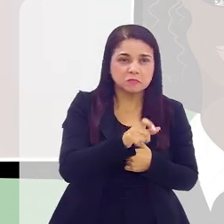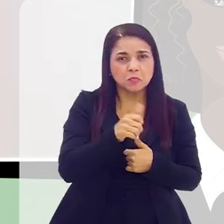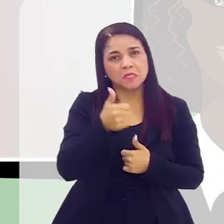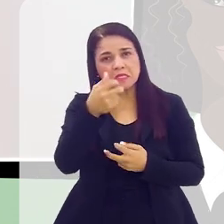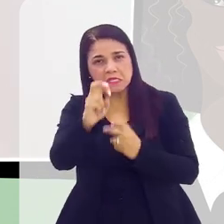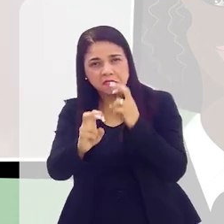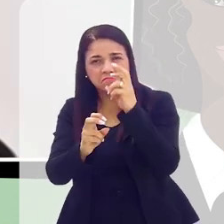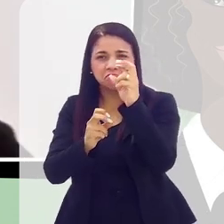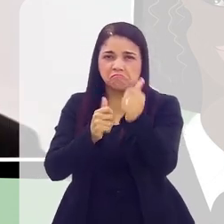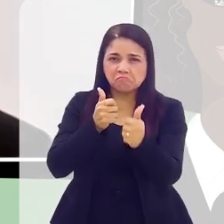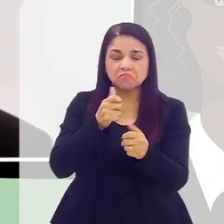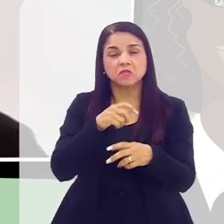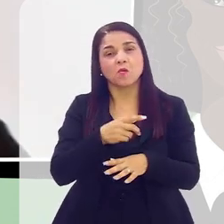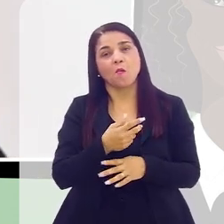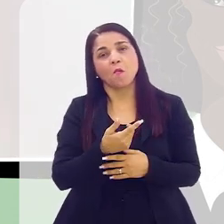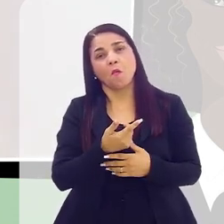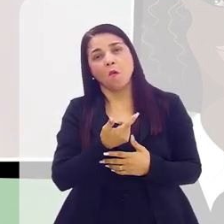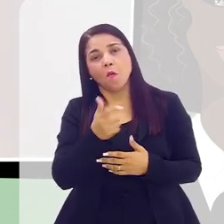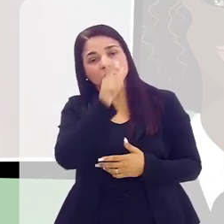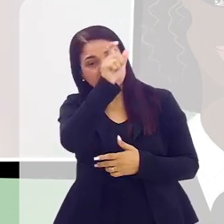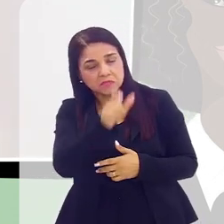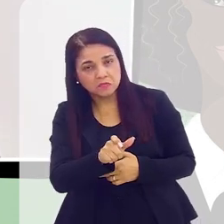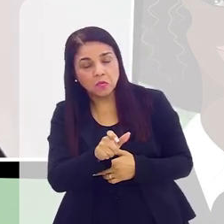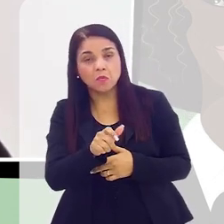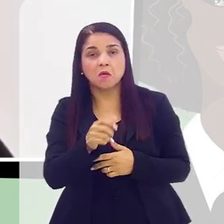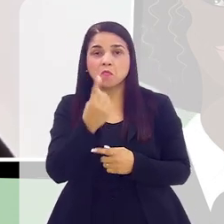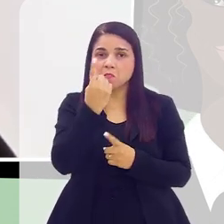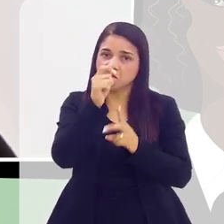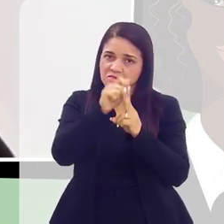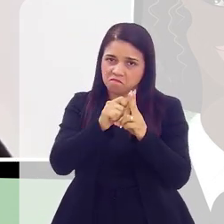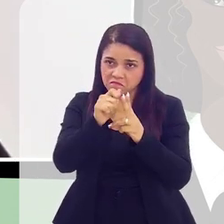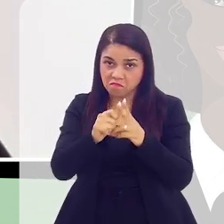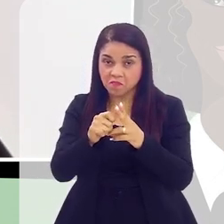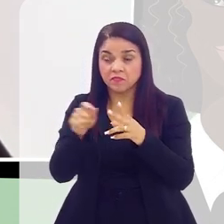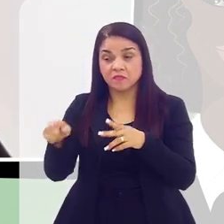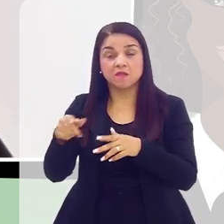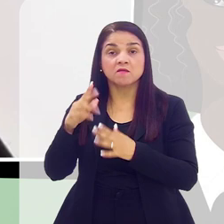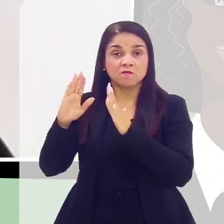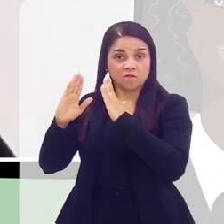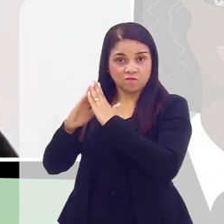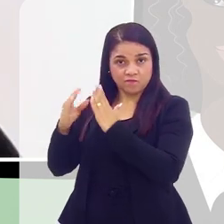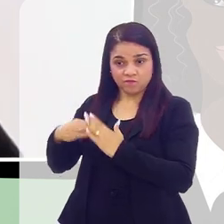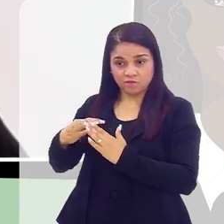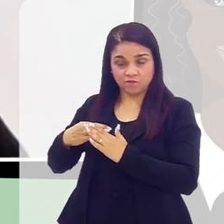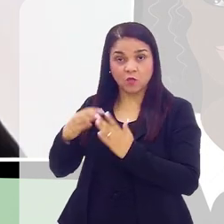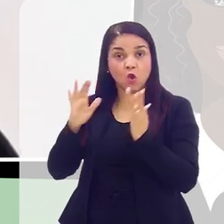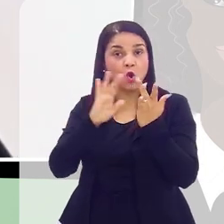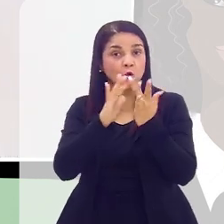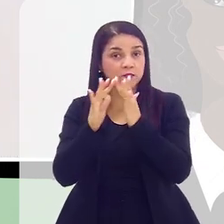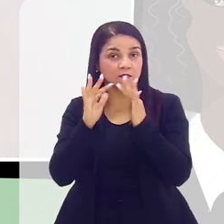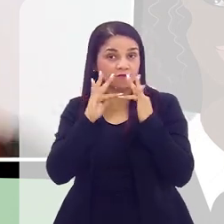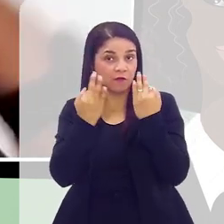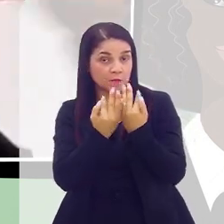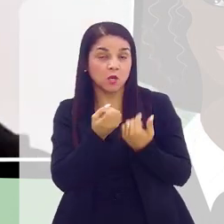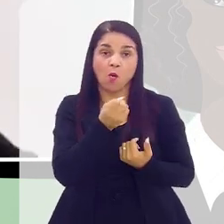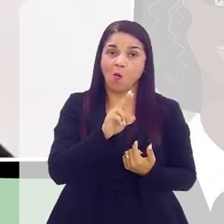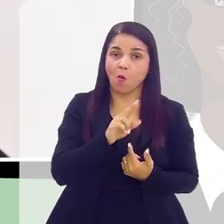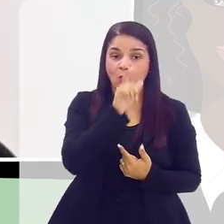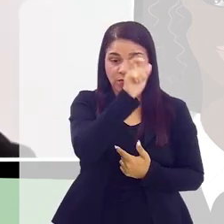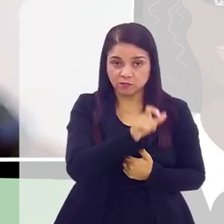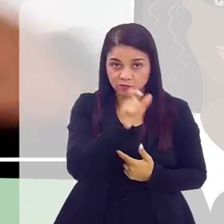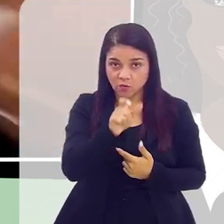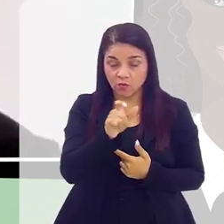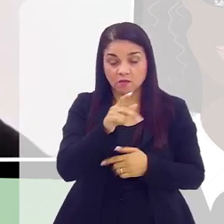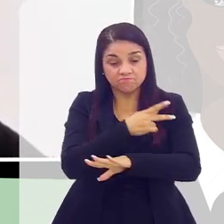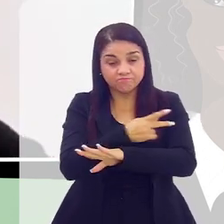quinzenal, essa pessoa uma vez por mês. O voluntário local mantém contato com a pessoa e a família e faz